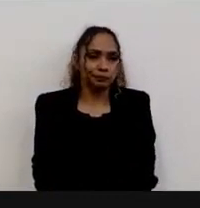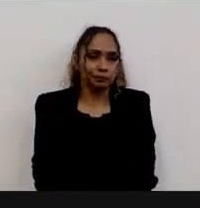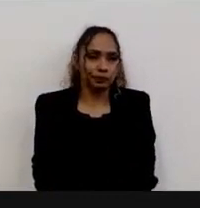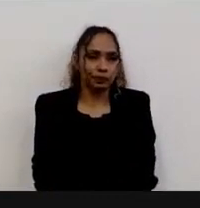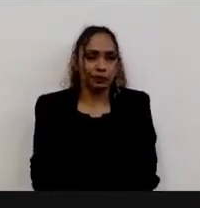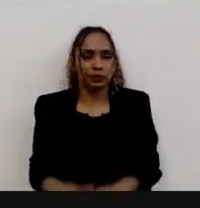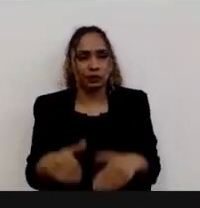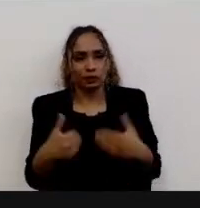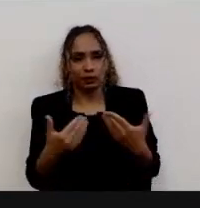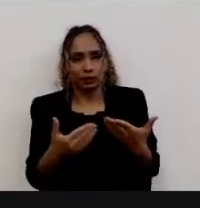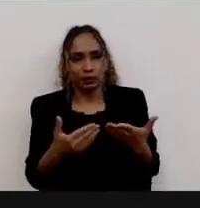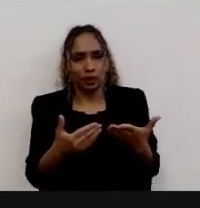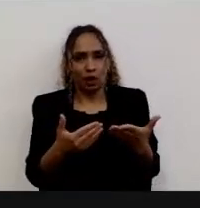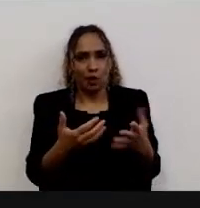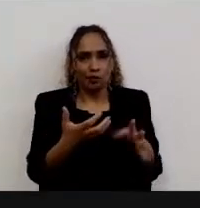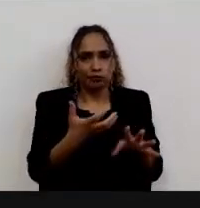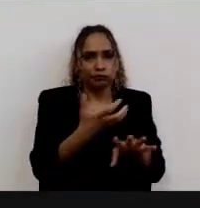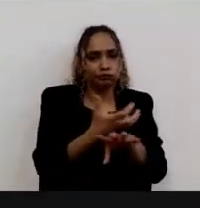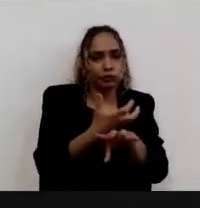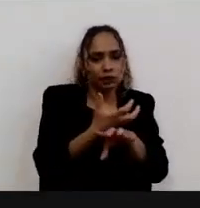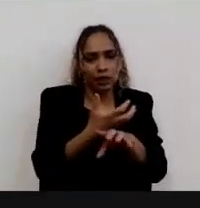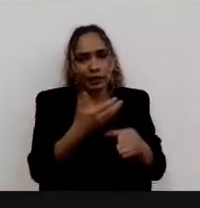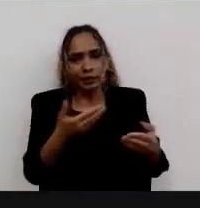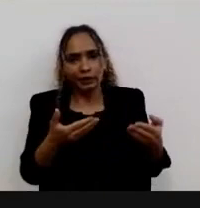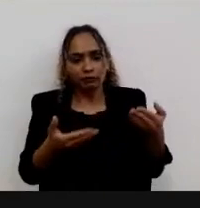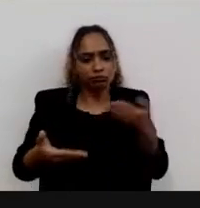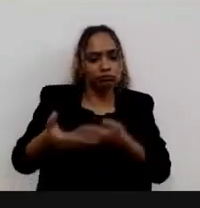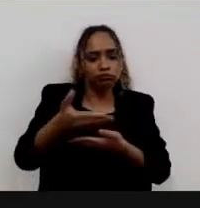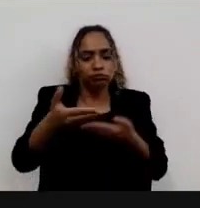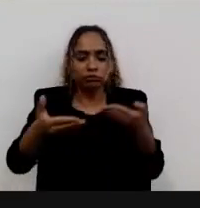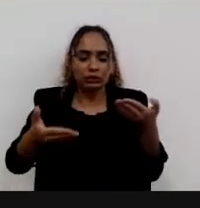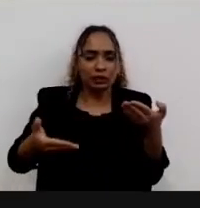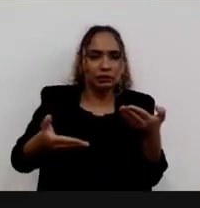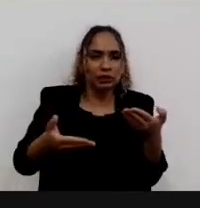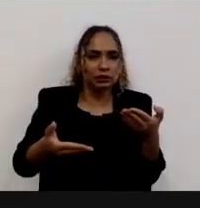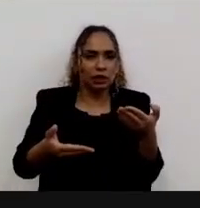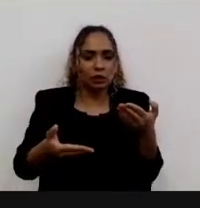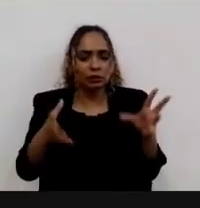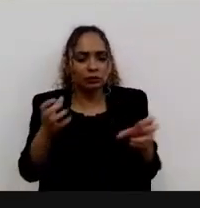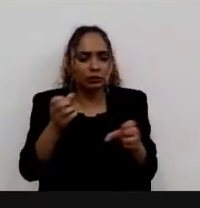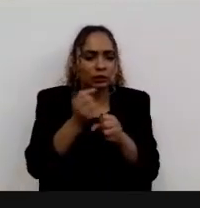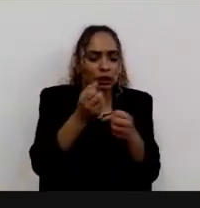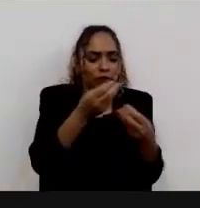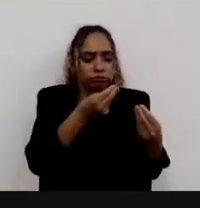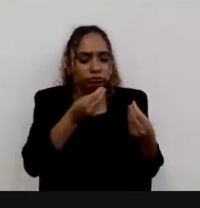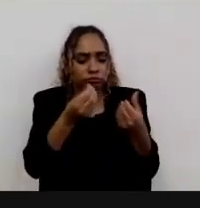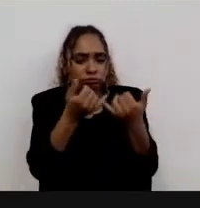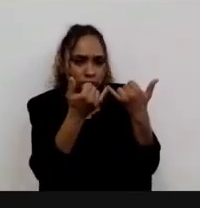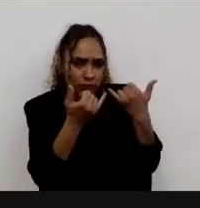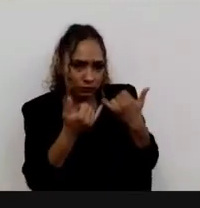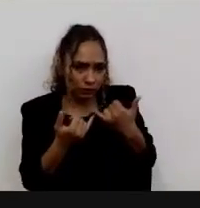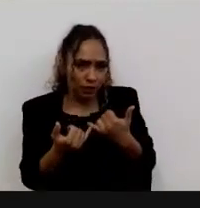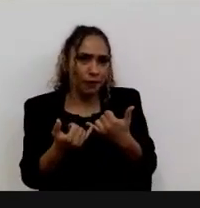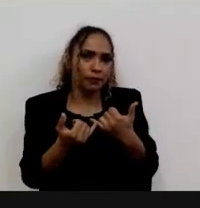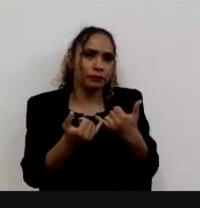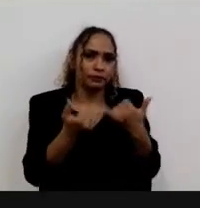E, em relação a todas as matérias que estão em tramitação, para calcular a similaridade entre elas, foram utilizados